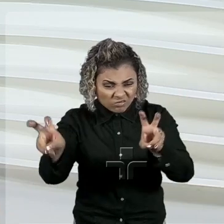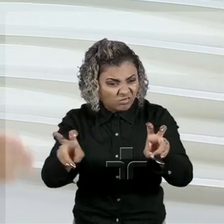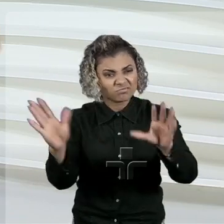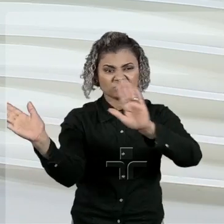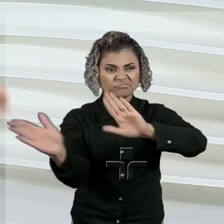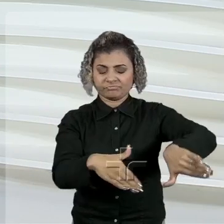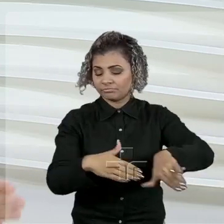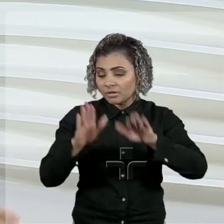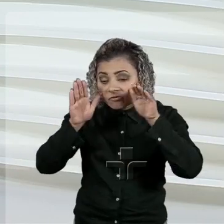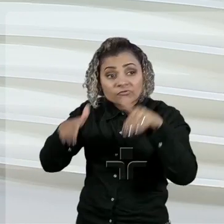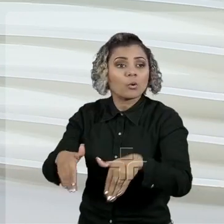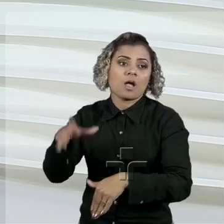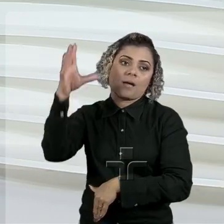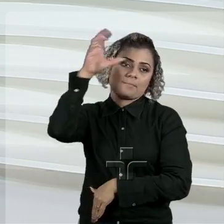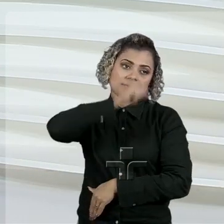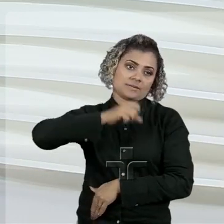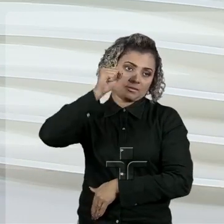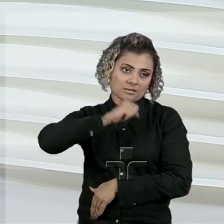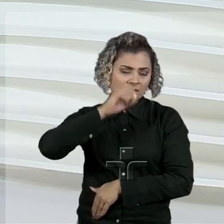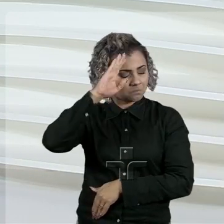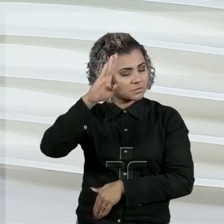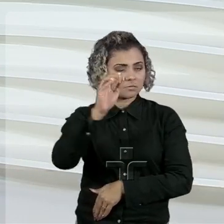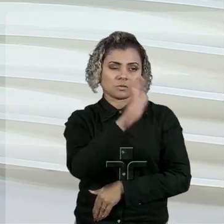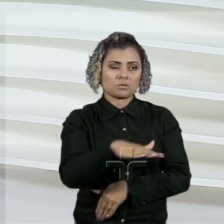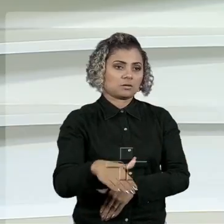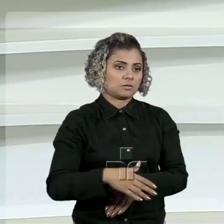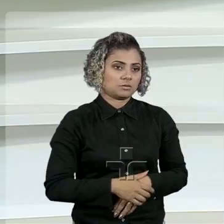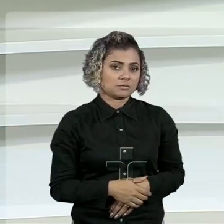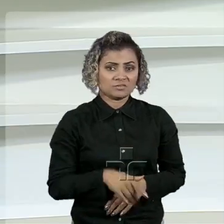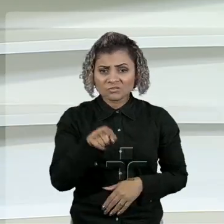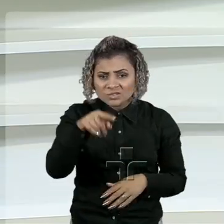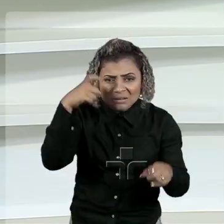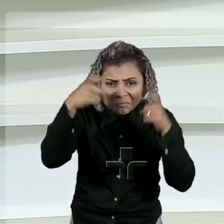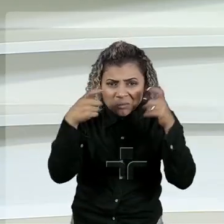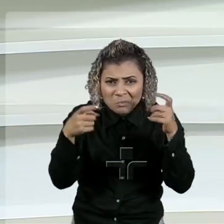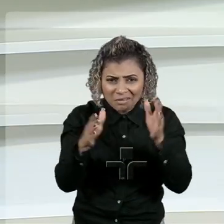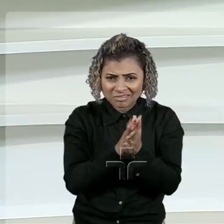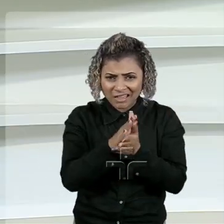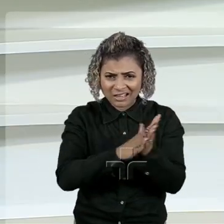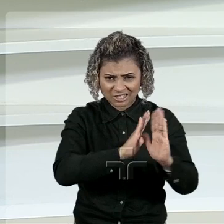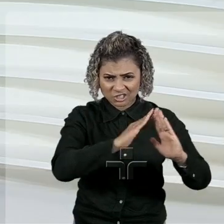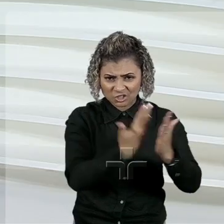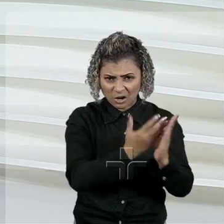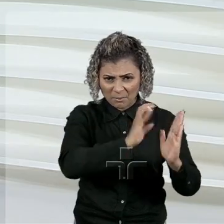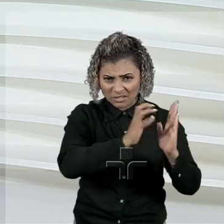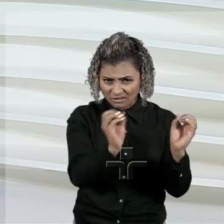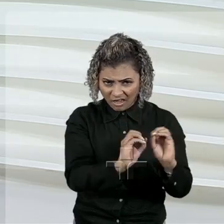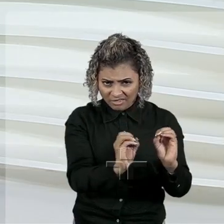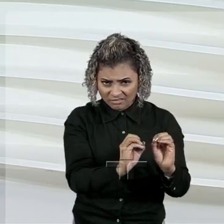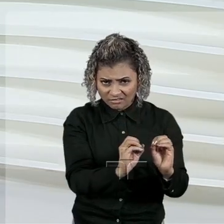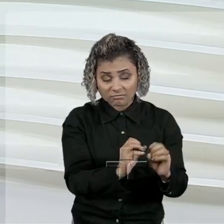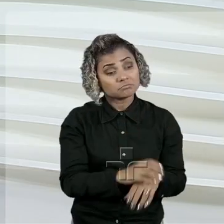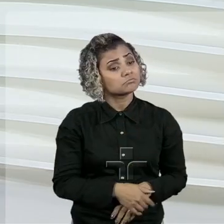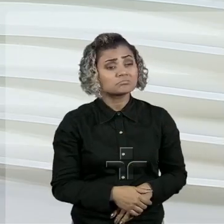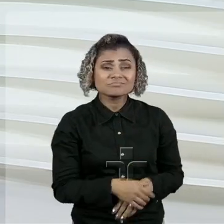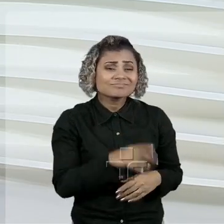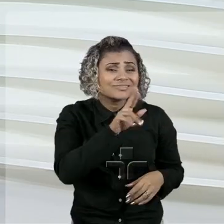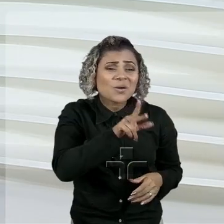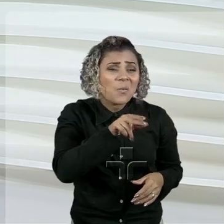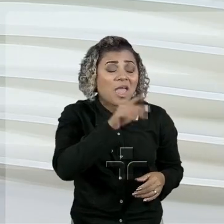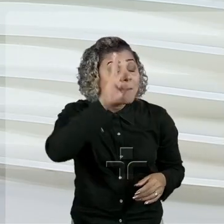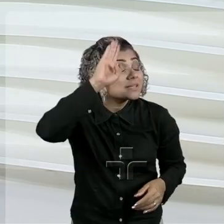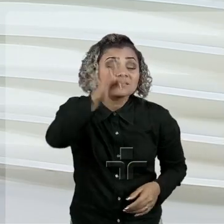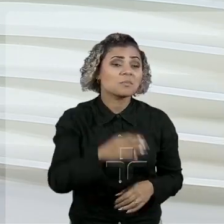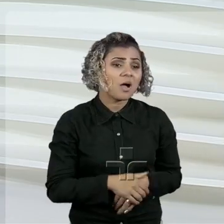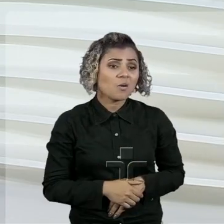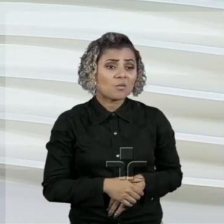focar na aprendizagem das nossas crianças. O senhor não está preocupado com escola sem partido? Eu não acho que esse seja o caminho. Eu acho que a gente tem que chegar na